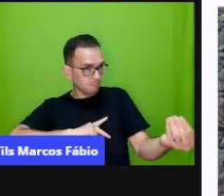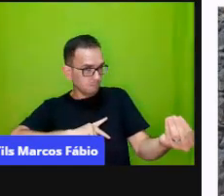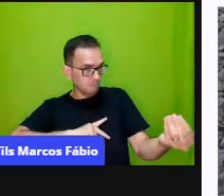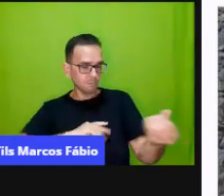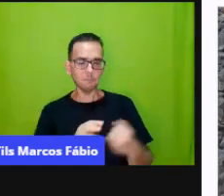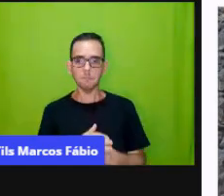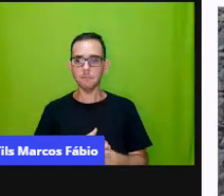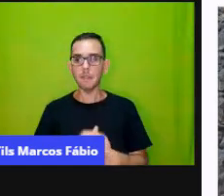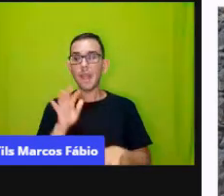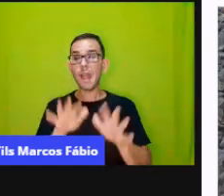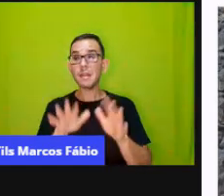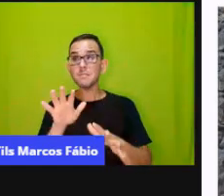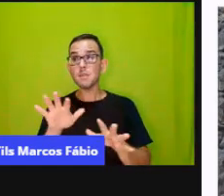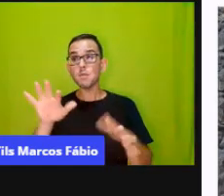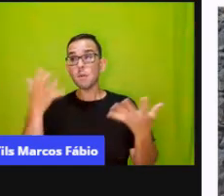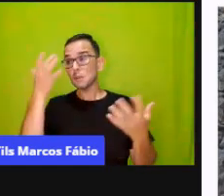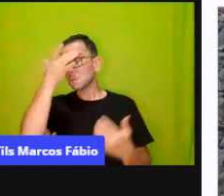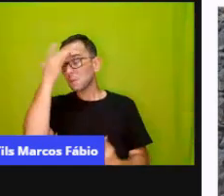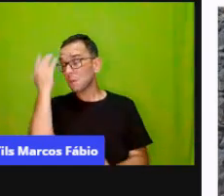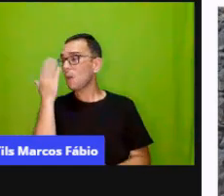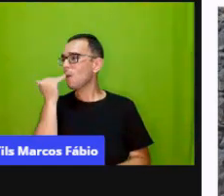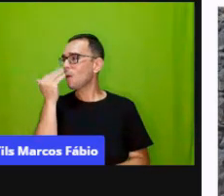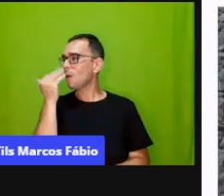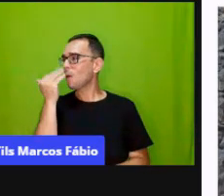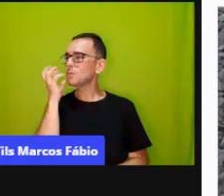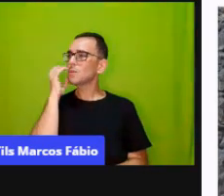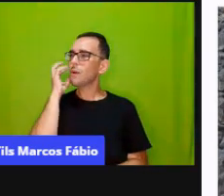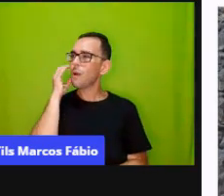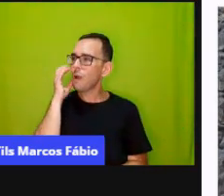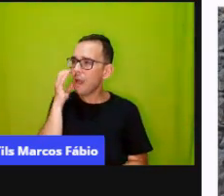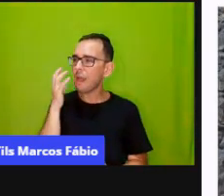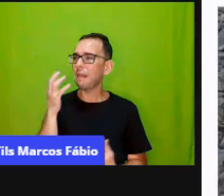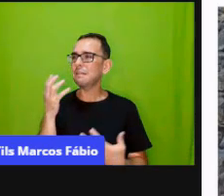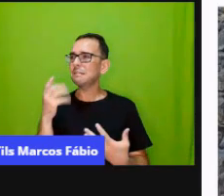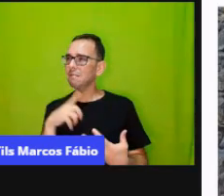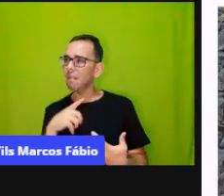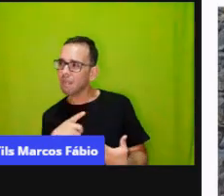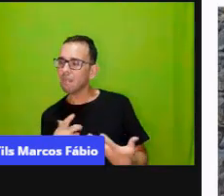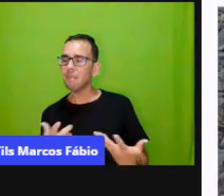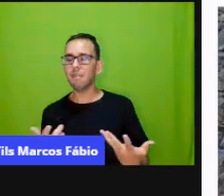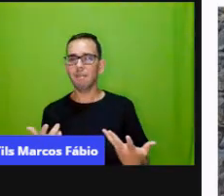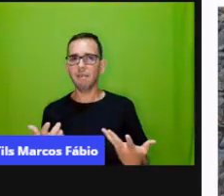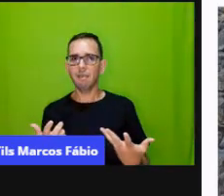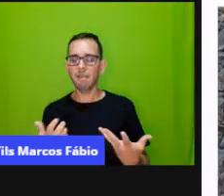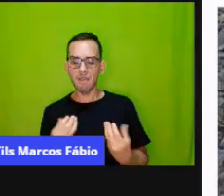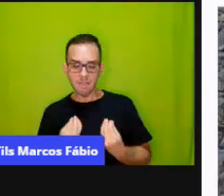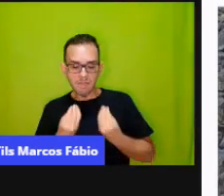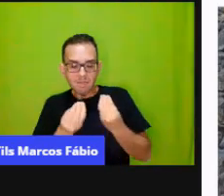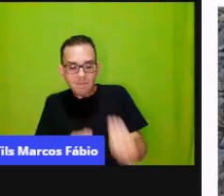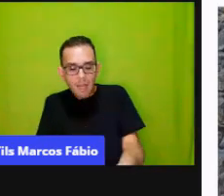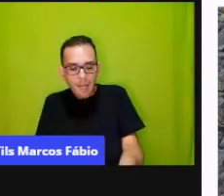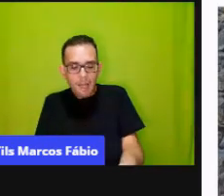em época que as pessoas comem chocolate, como épocas de festas religiosas, acabam dando um pedaço de chocolate para o animal